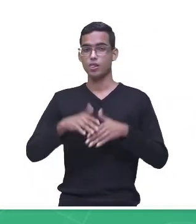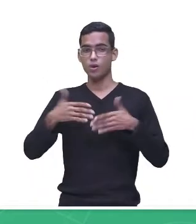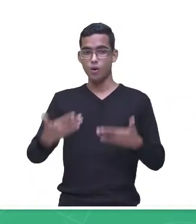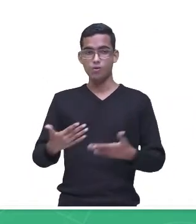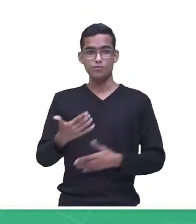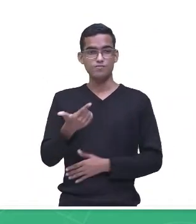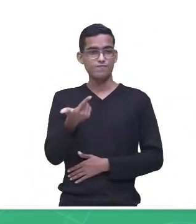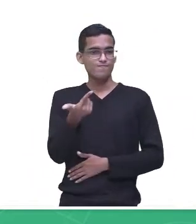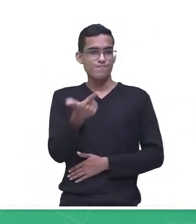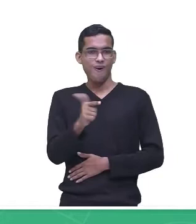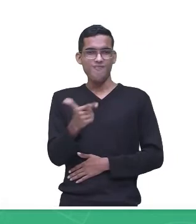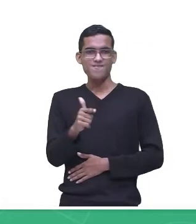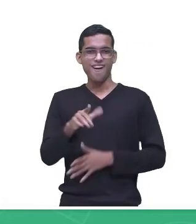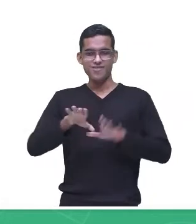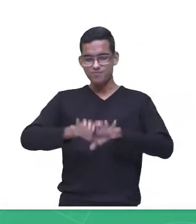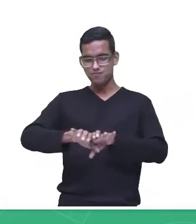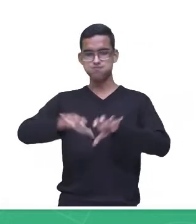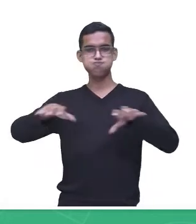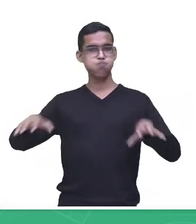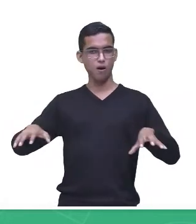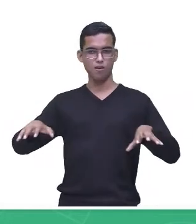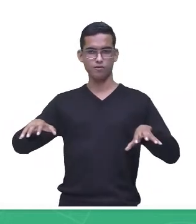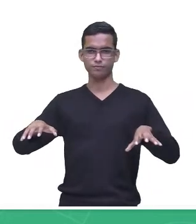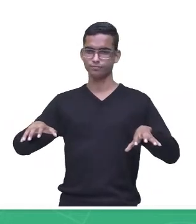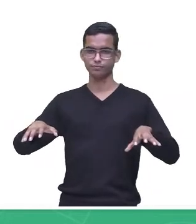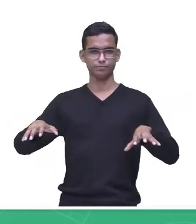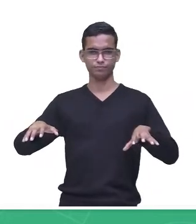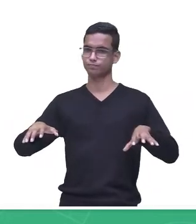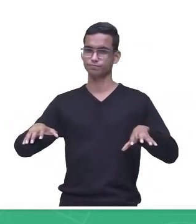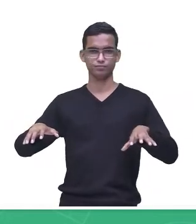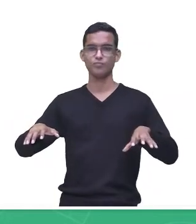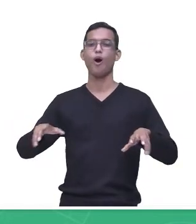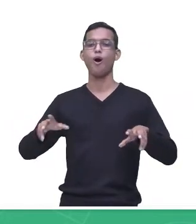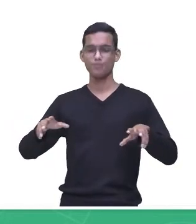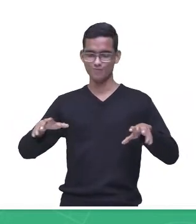em hipótese alguma, essa dissolução. Ele é